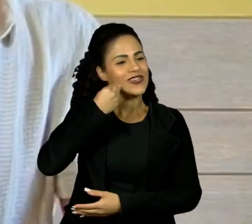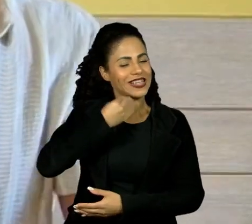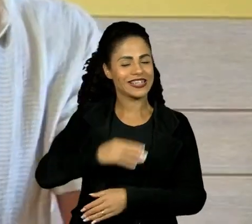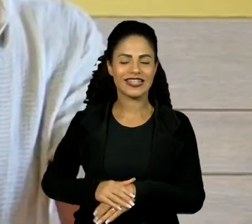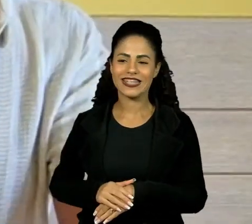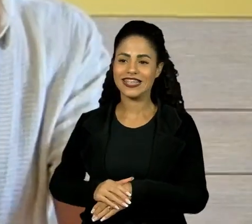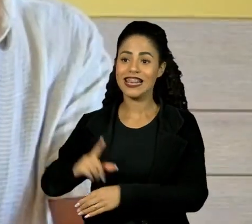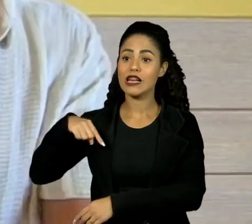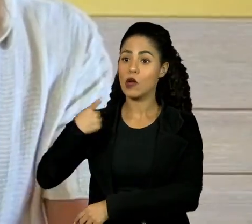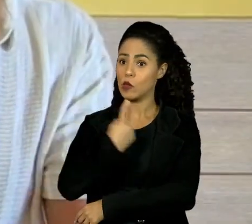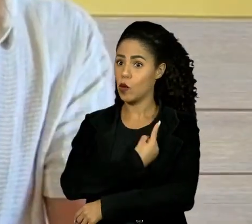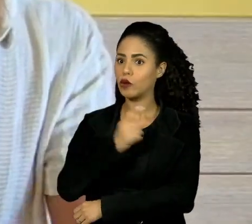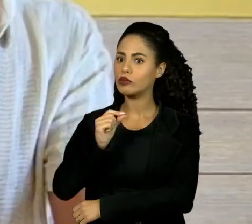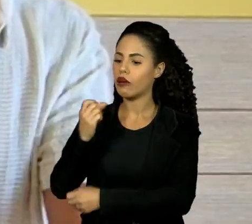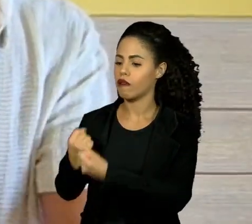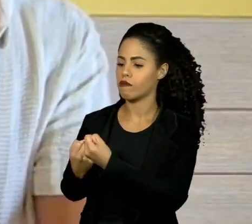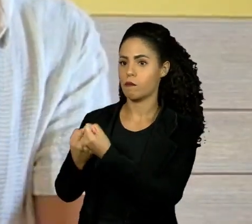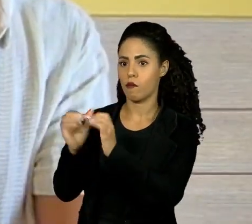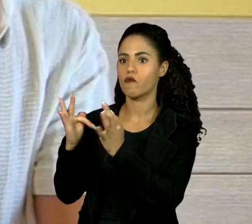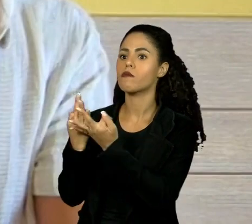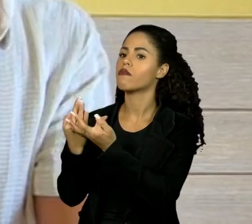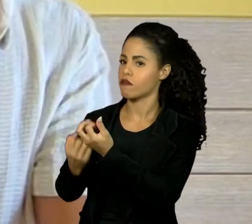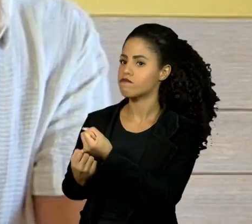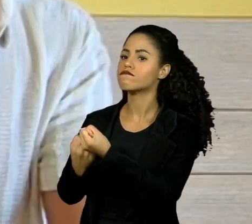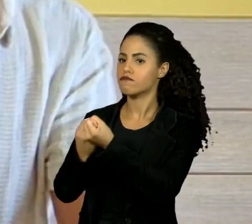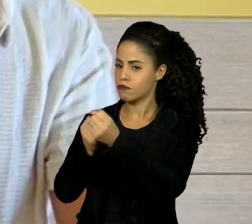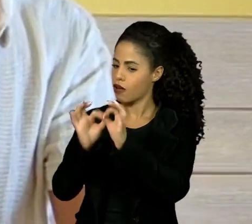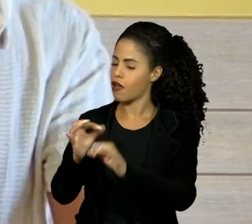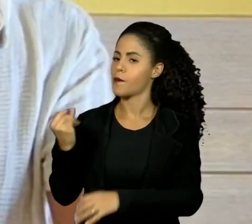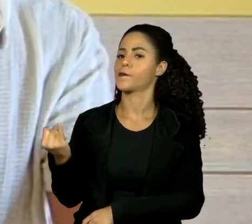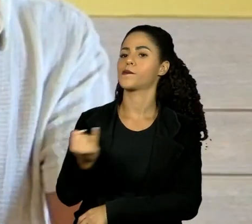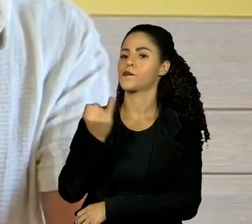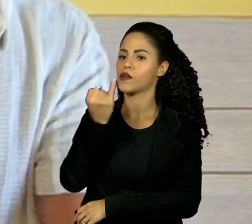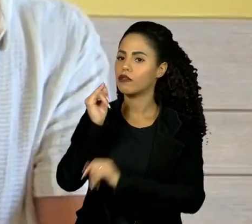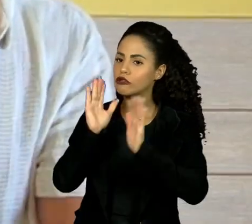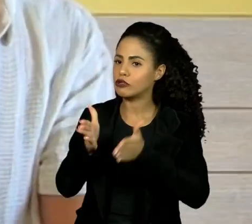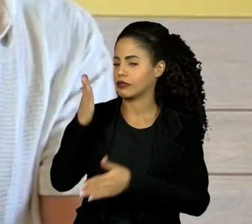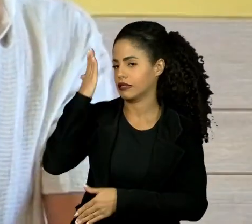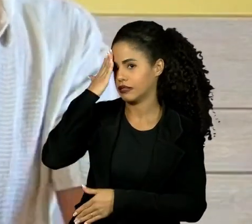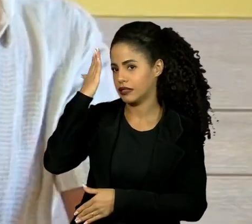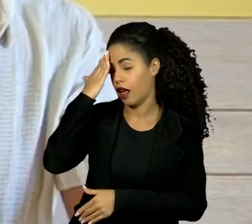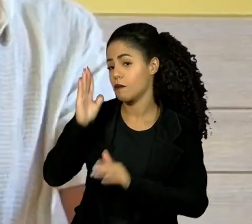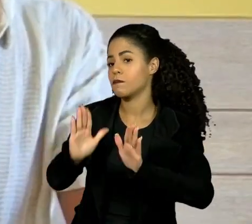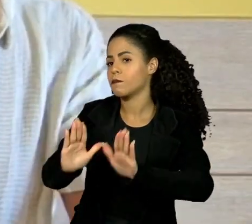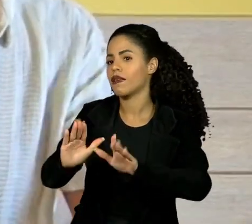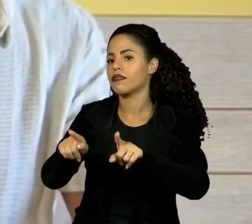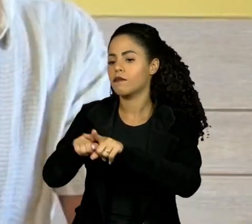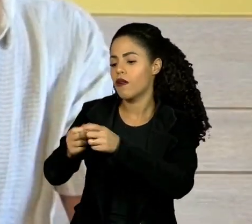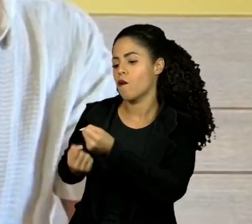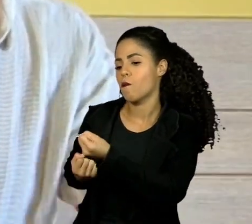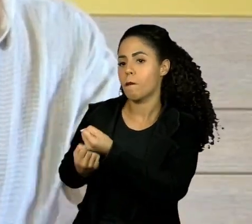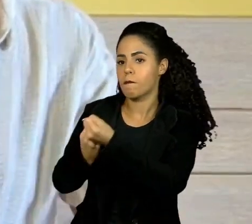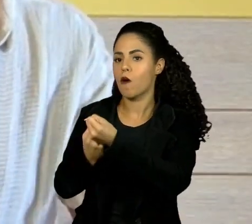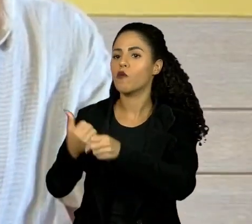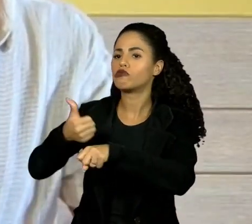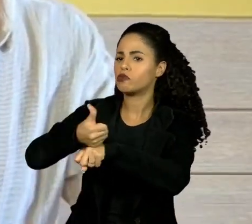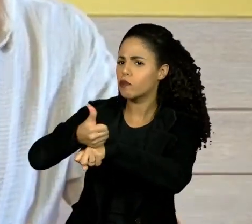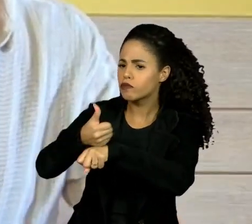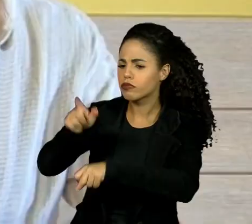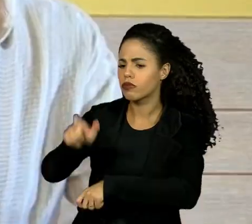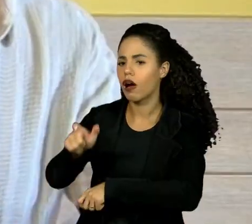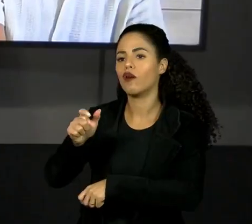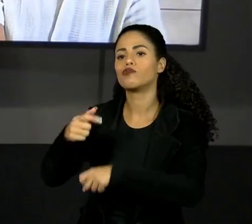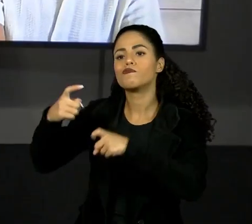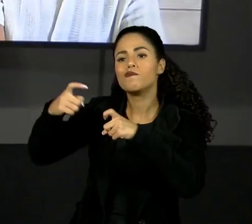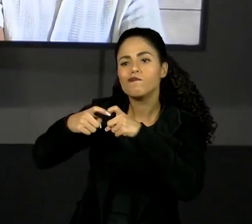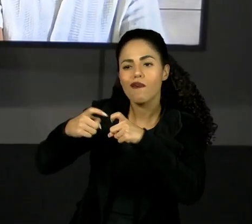tem o apoio da nossa família, é claro, isso já era de se esperar, só que o apoio profissional de